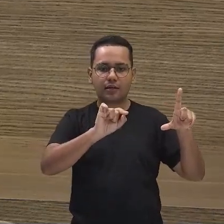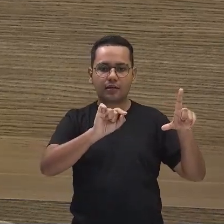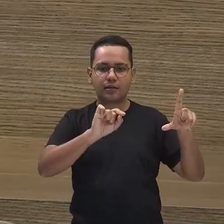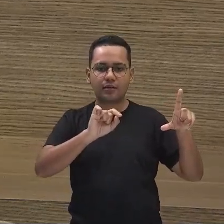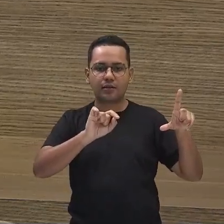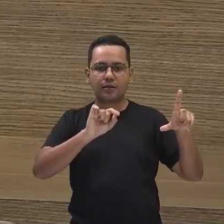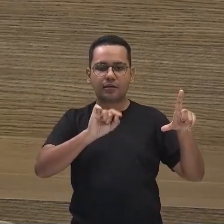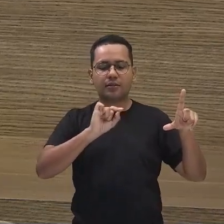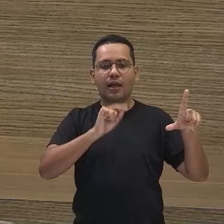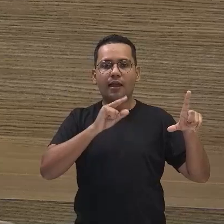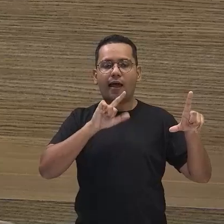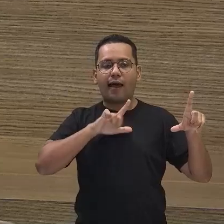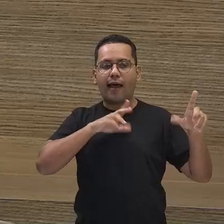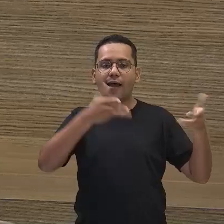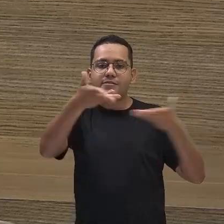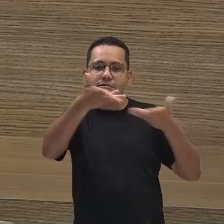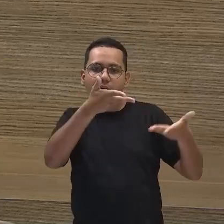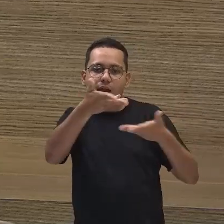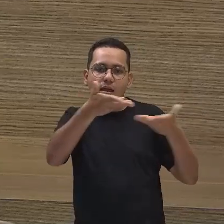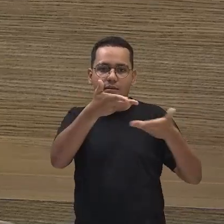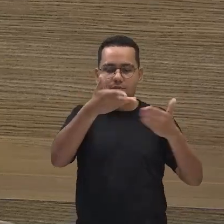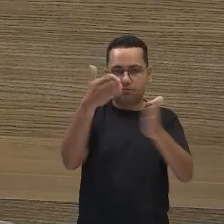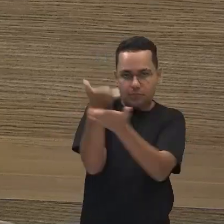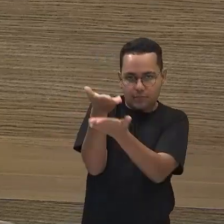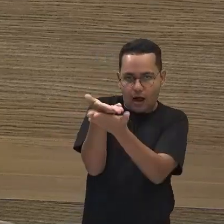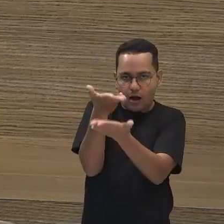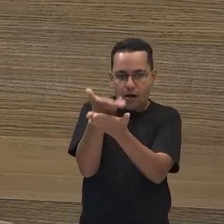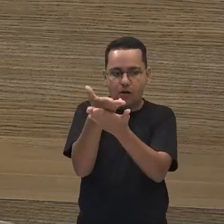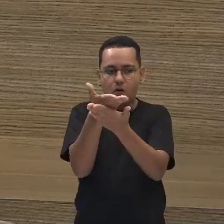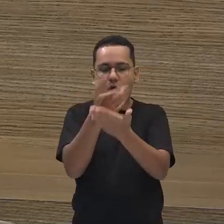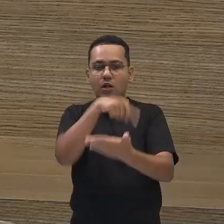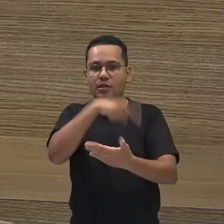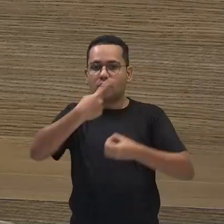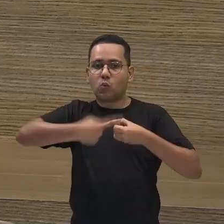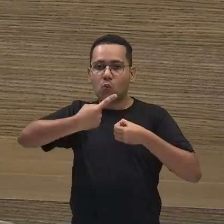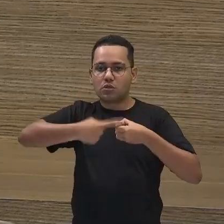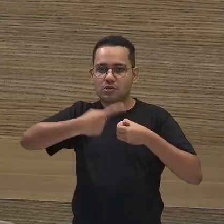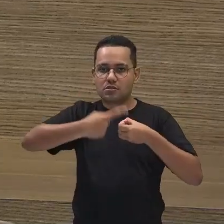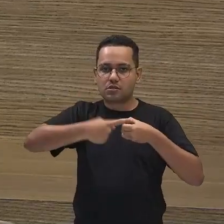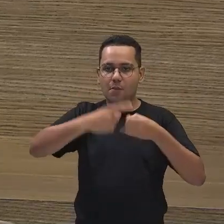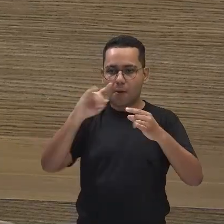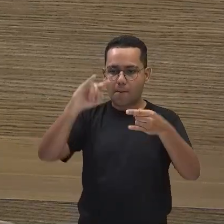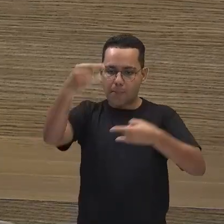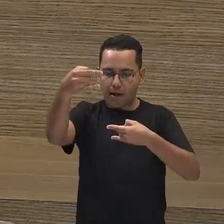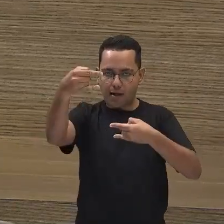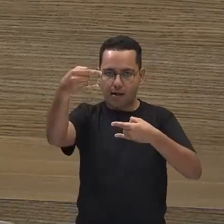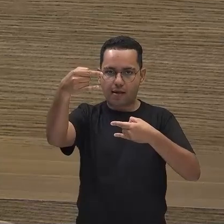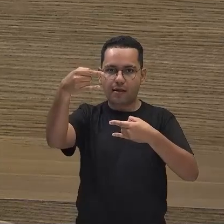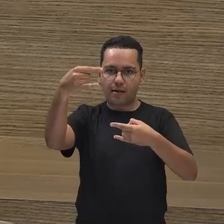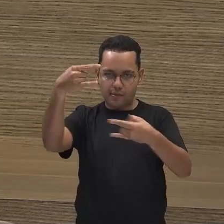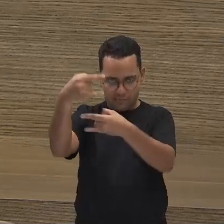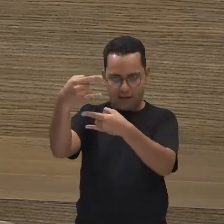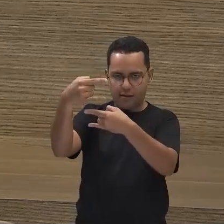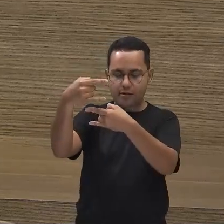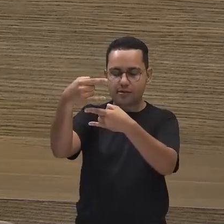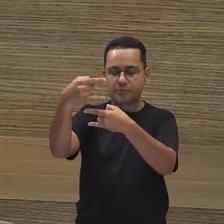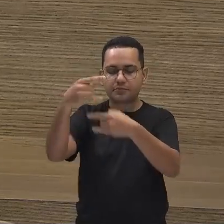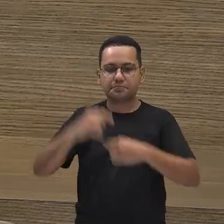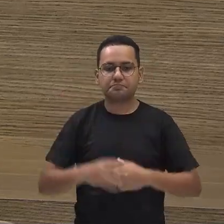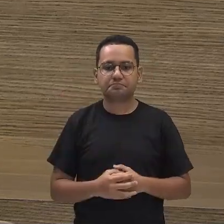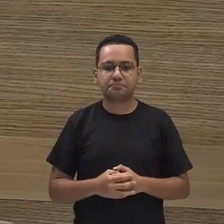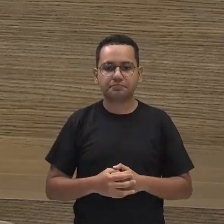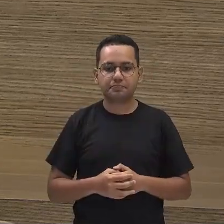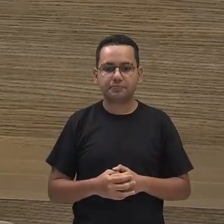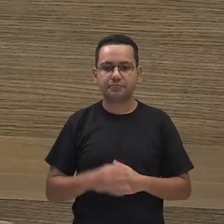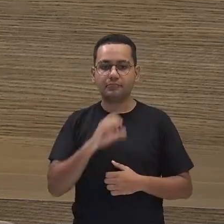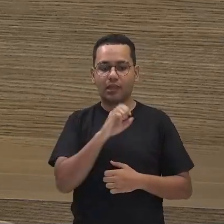na hora que o professor está lá no quadro, explanando, para você ter melhor compreensão. Aí a gente faz a captura por essa máquina, que é o